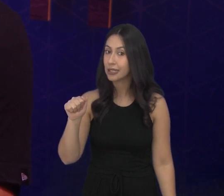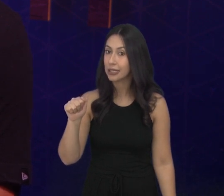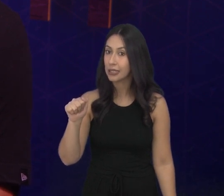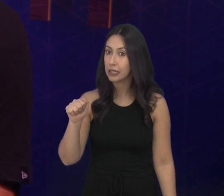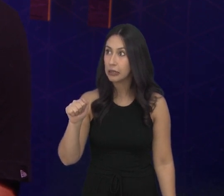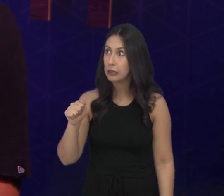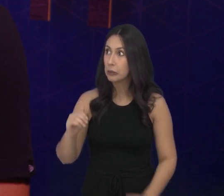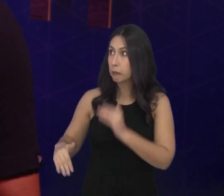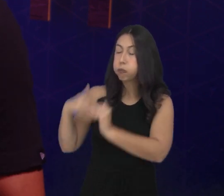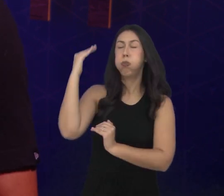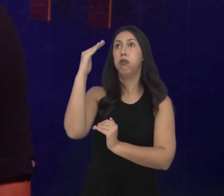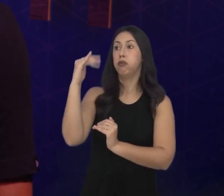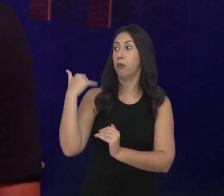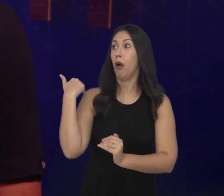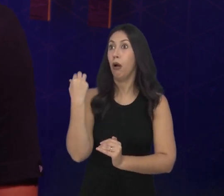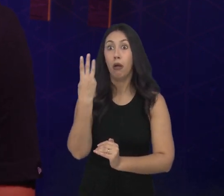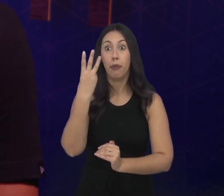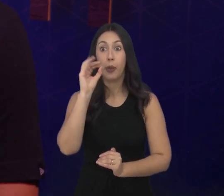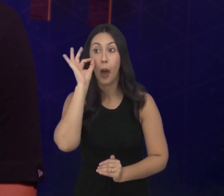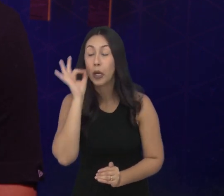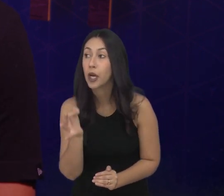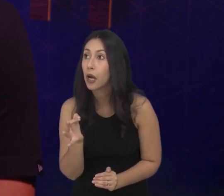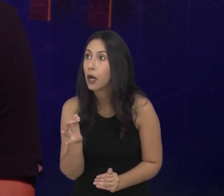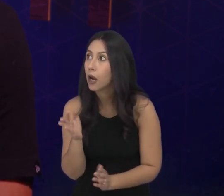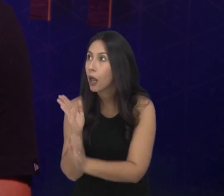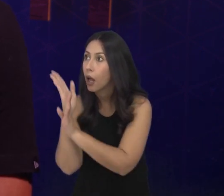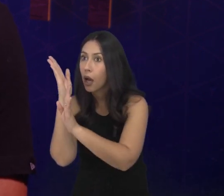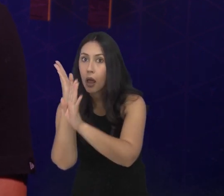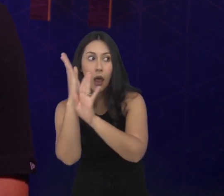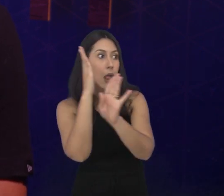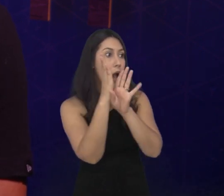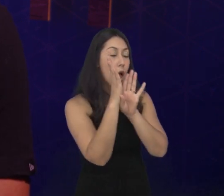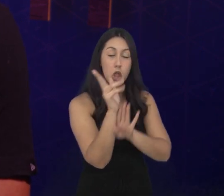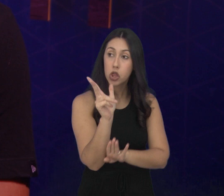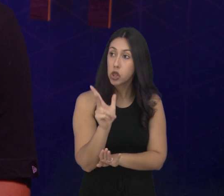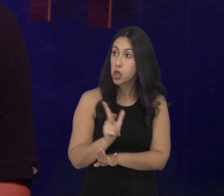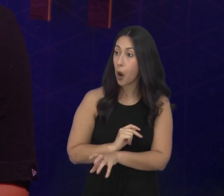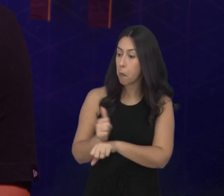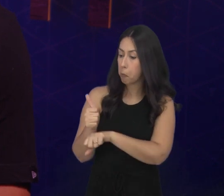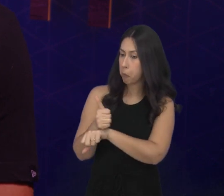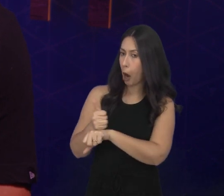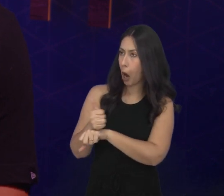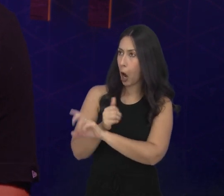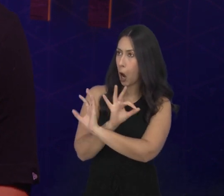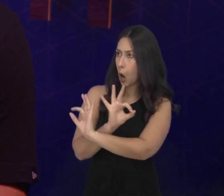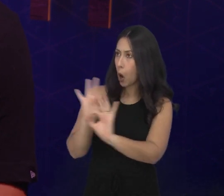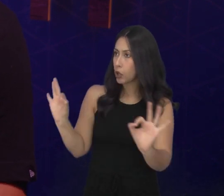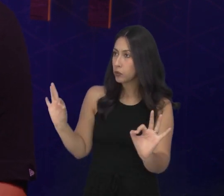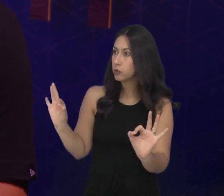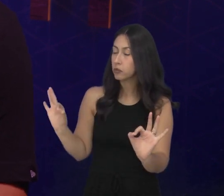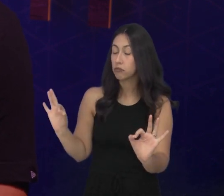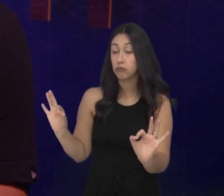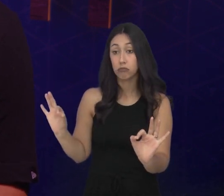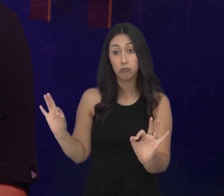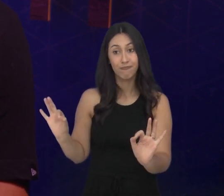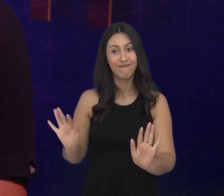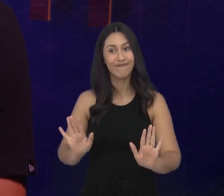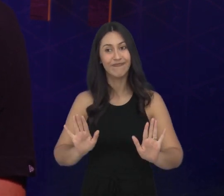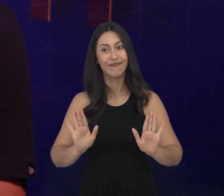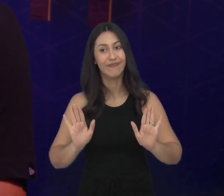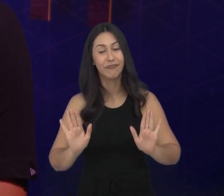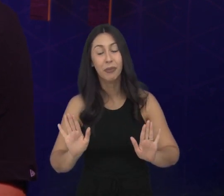Repente 30, quando ela pula para os 30 anos, ela começa a descobrir que profissionalmente ela é bem sucedida e